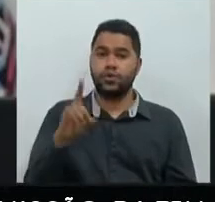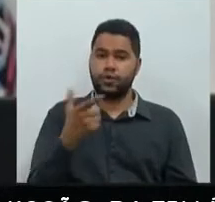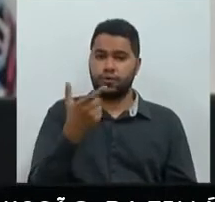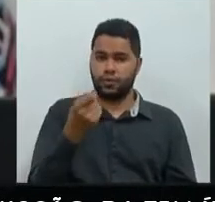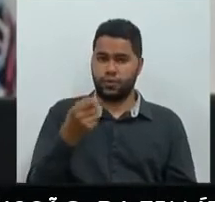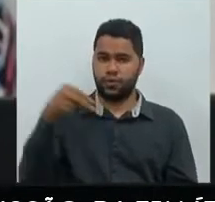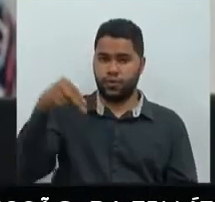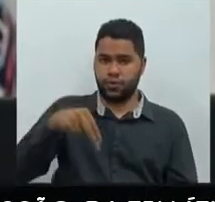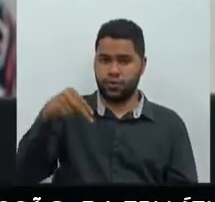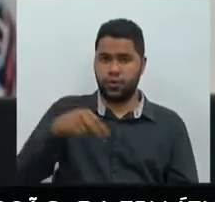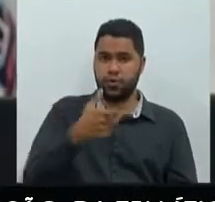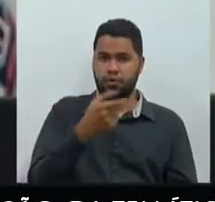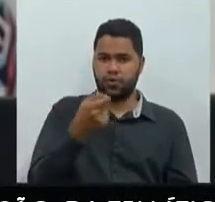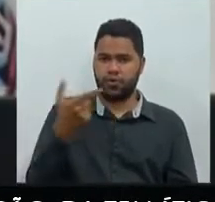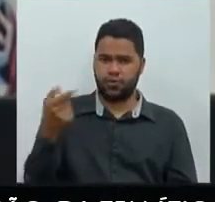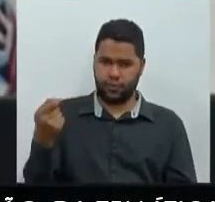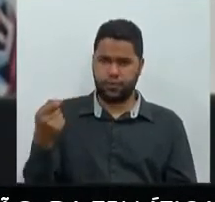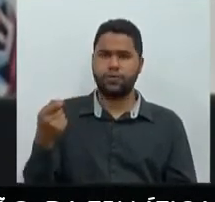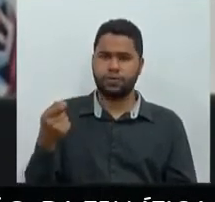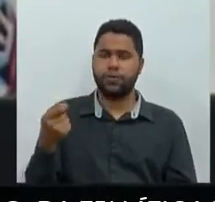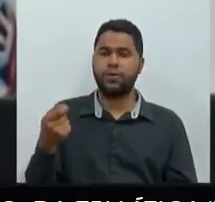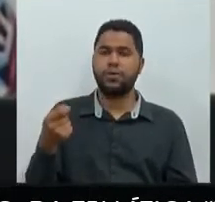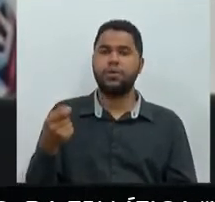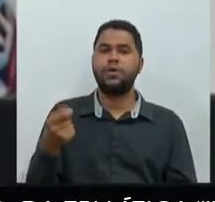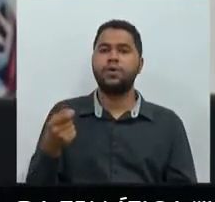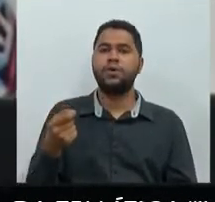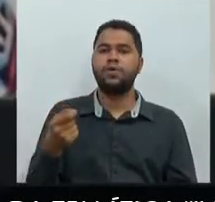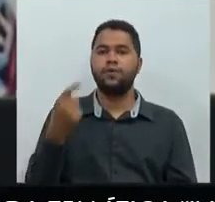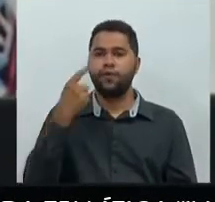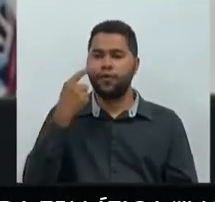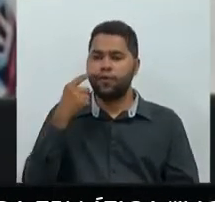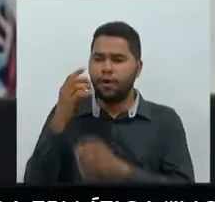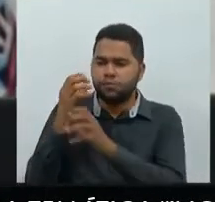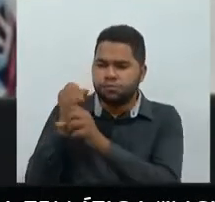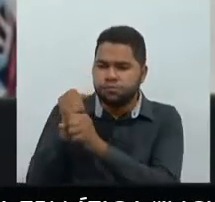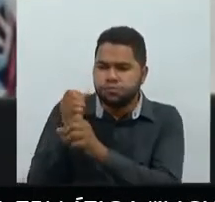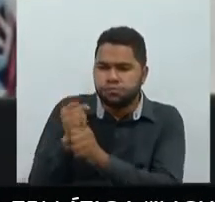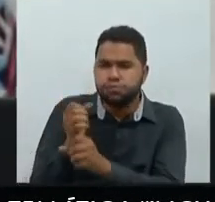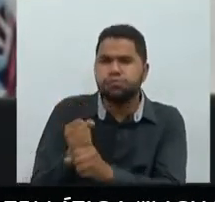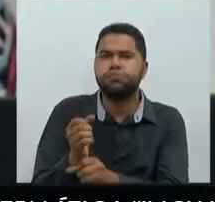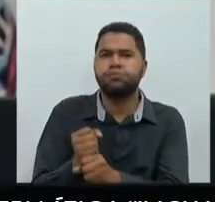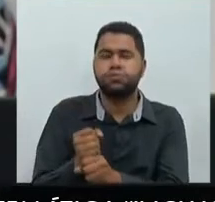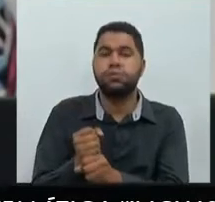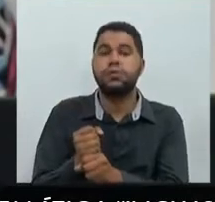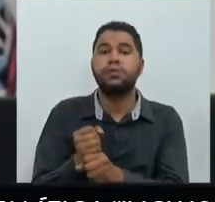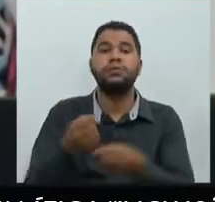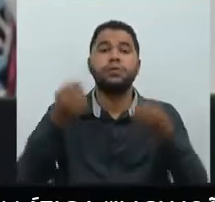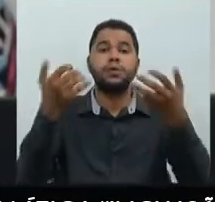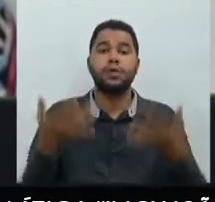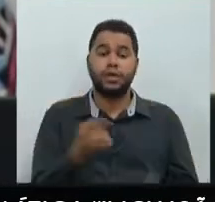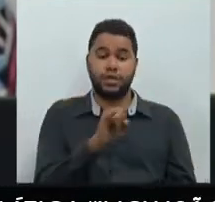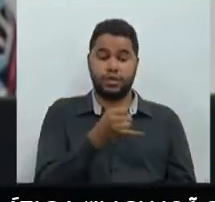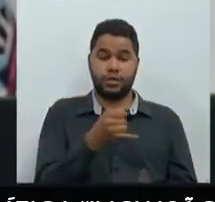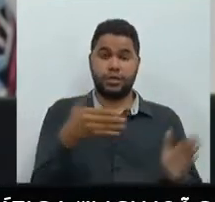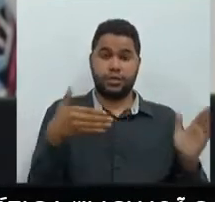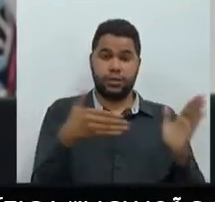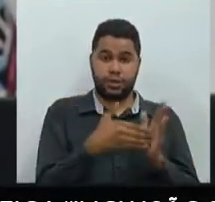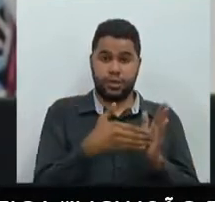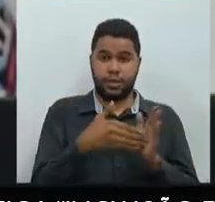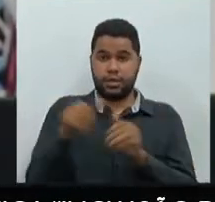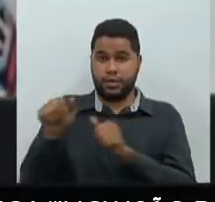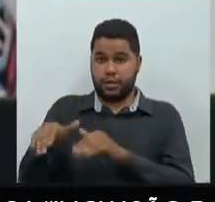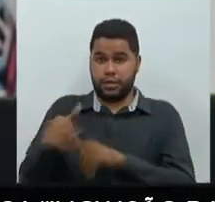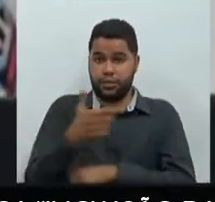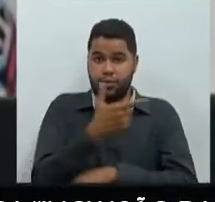de novembro de 2020, tá? Foi medido aí pelo DIEESE, diz que de janeiro a setembro de